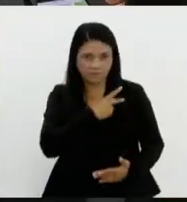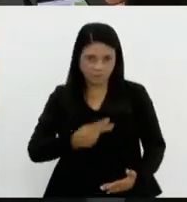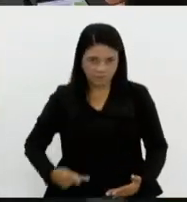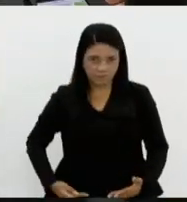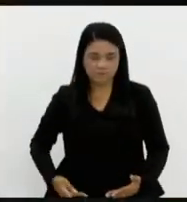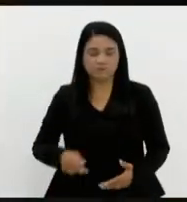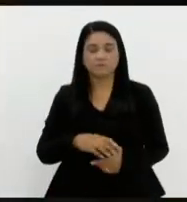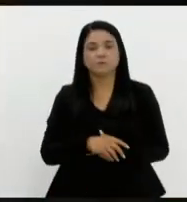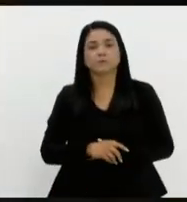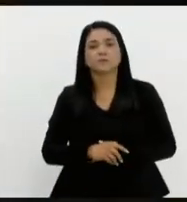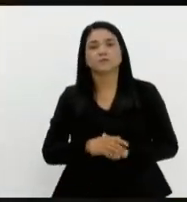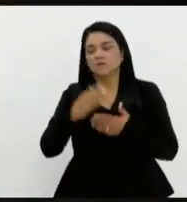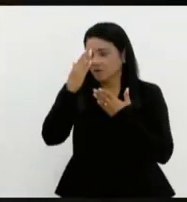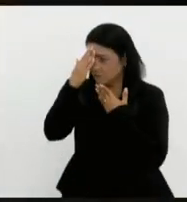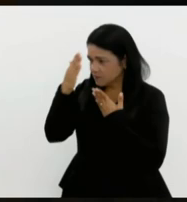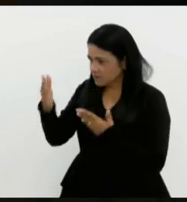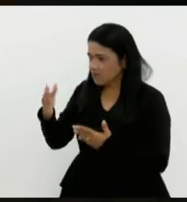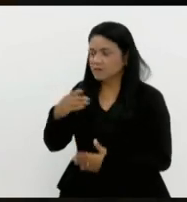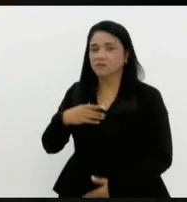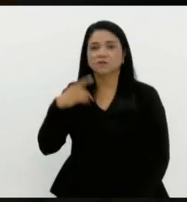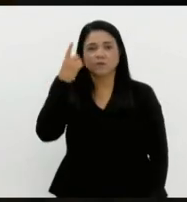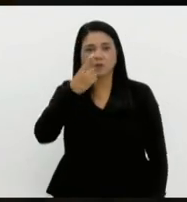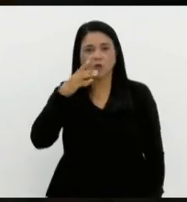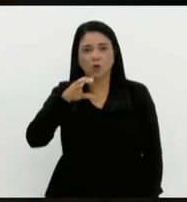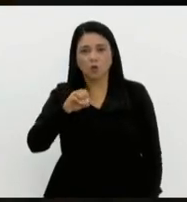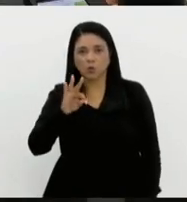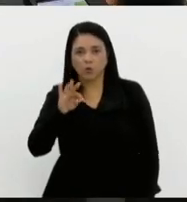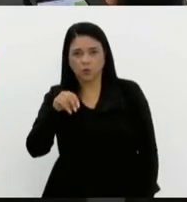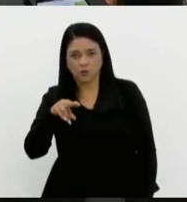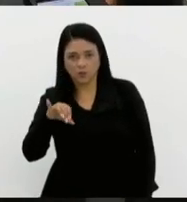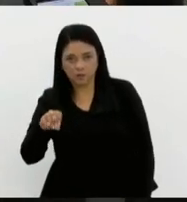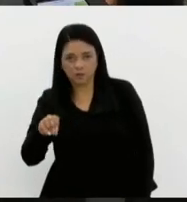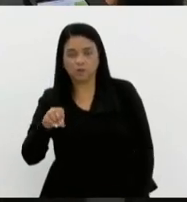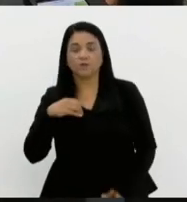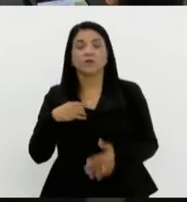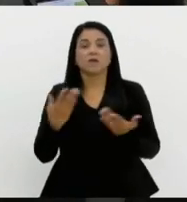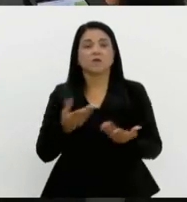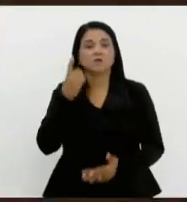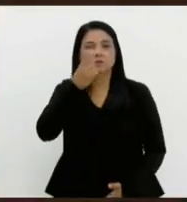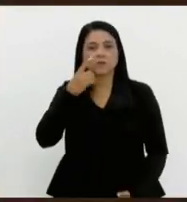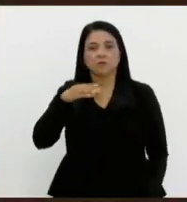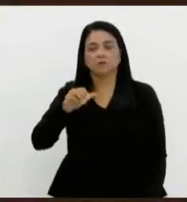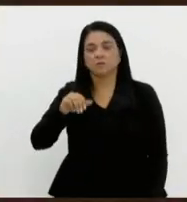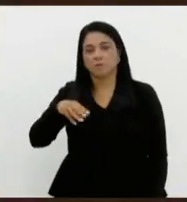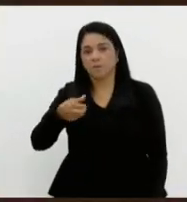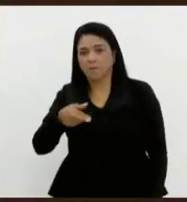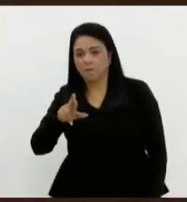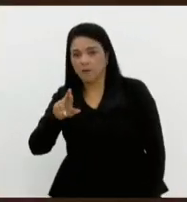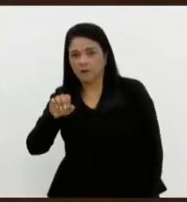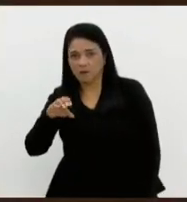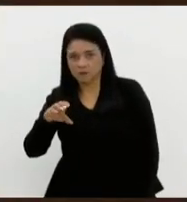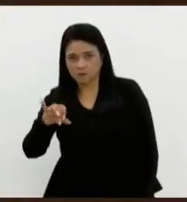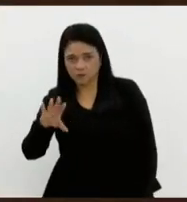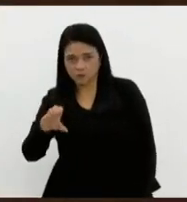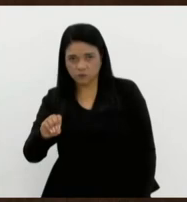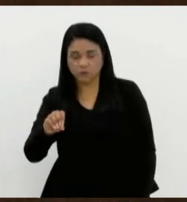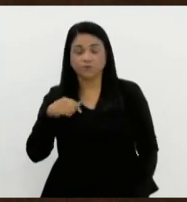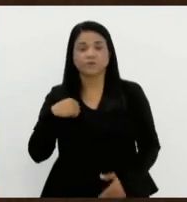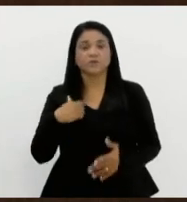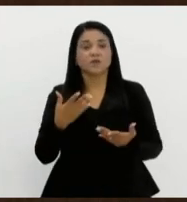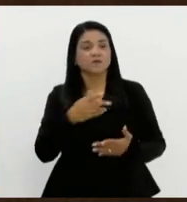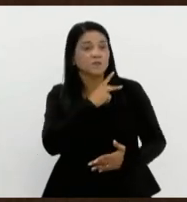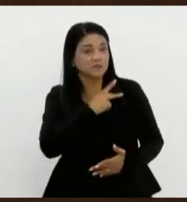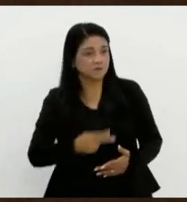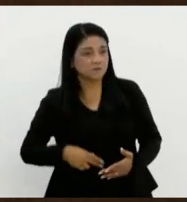Muito obrigado, deputado Antônio de Paula Pai. Deputado Márcio Galberto. Senhor presidente, eu gostaria de